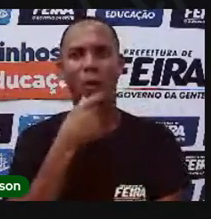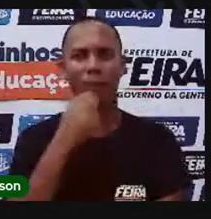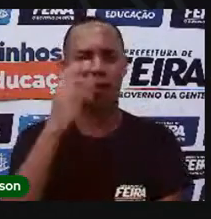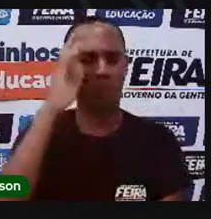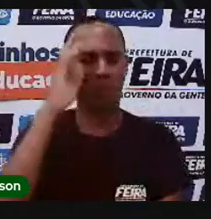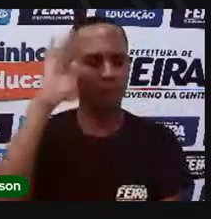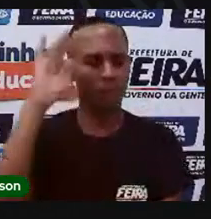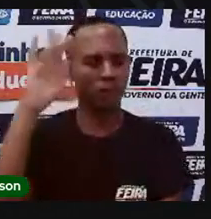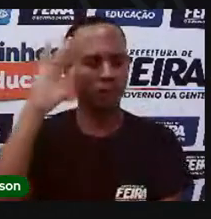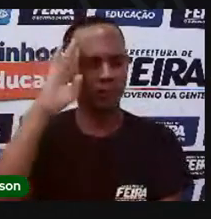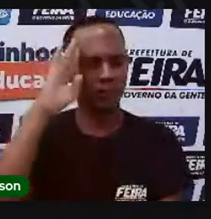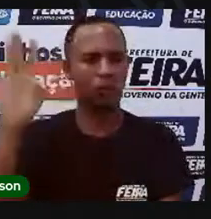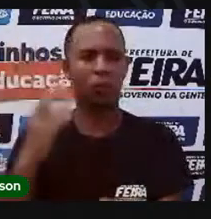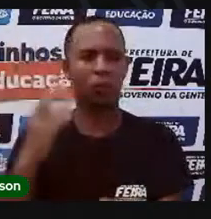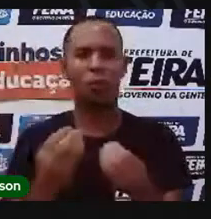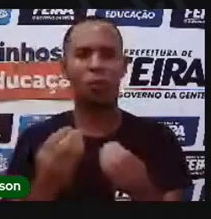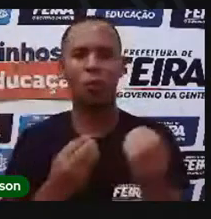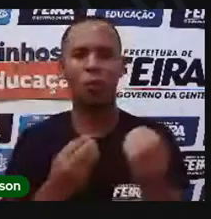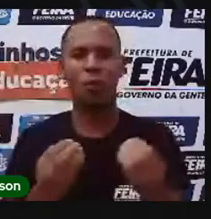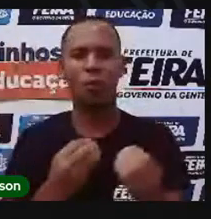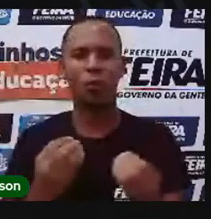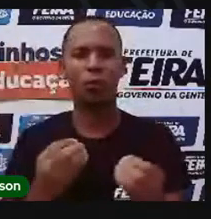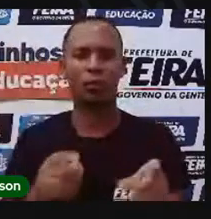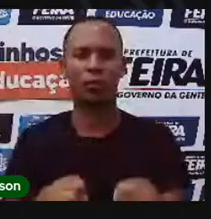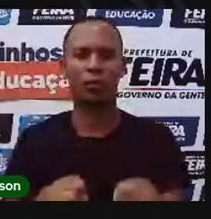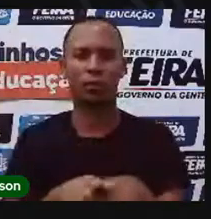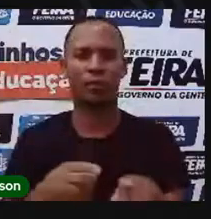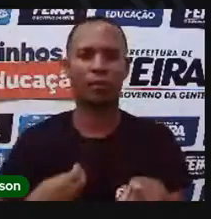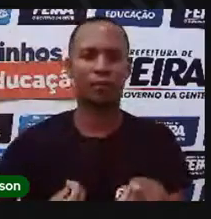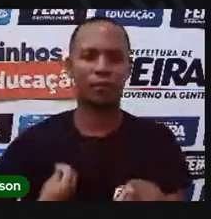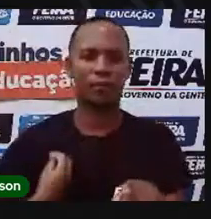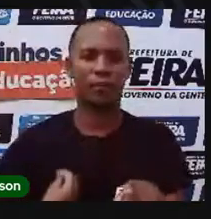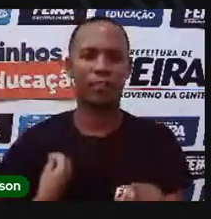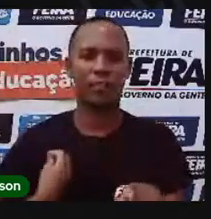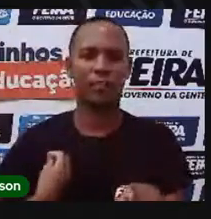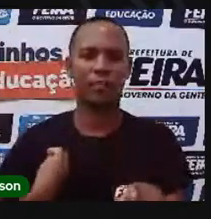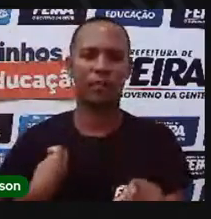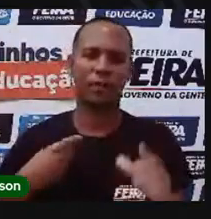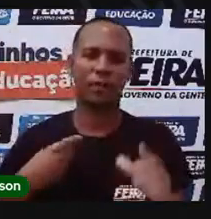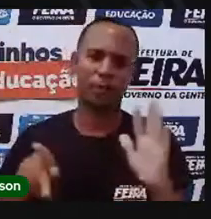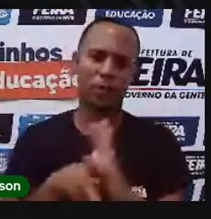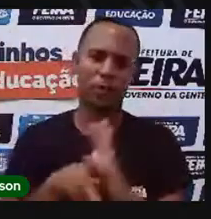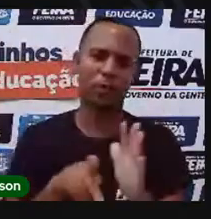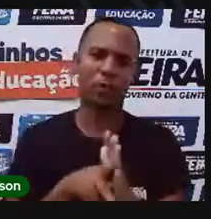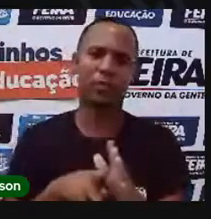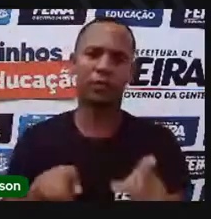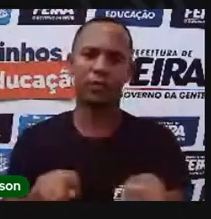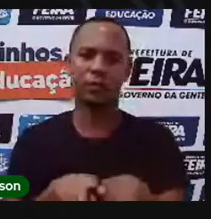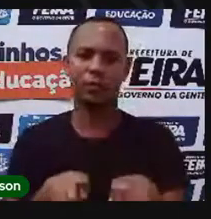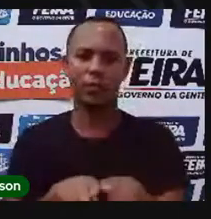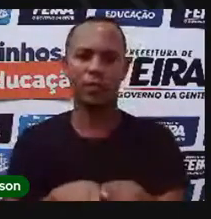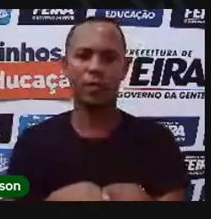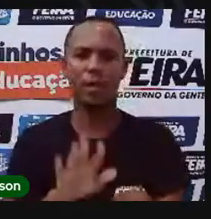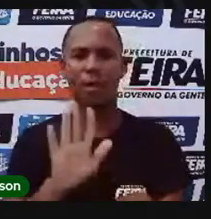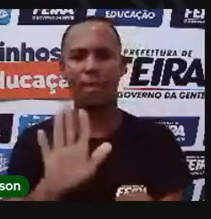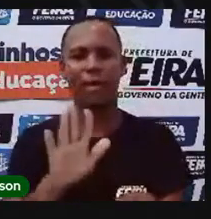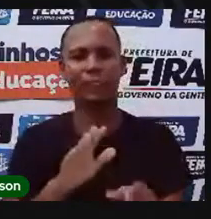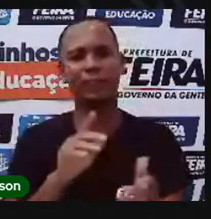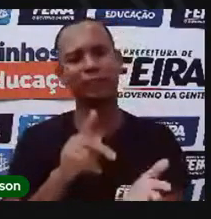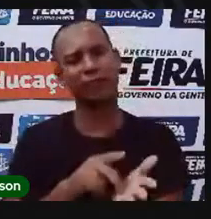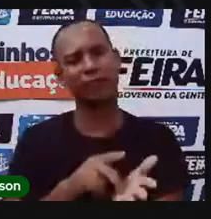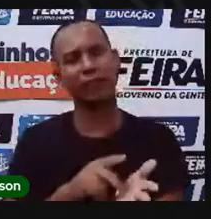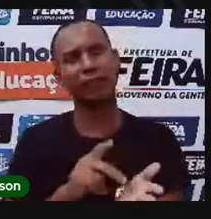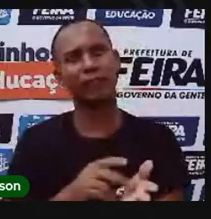monumento. Então, assim, Juraci Dória está presente na vida de vocês, só que, no entanto, vocês não estão ligando, na verdade, o